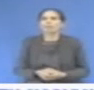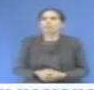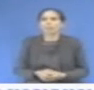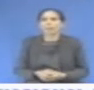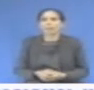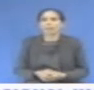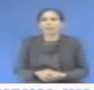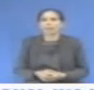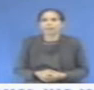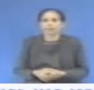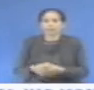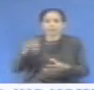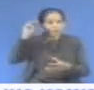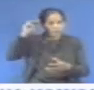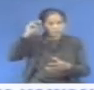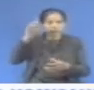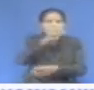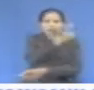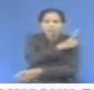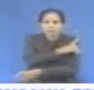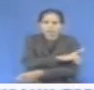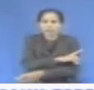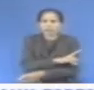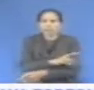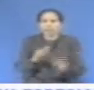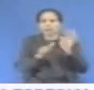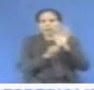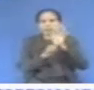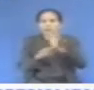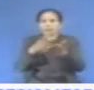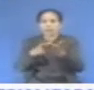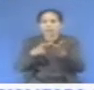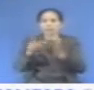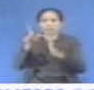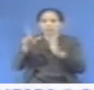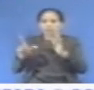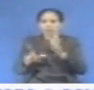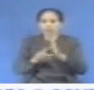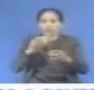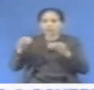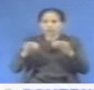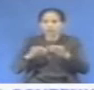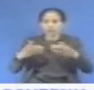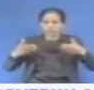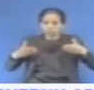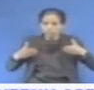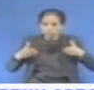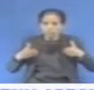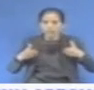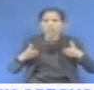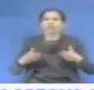Foi na Lesne, ministro de Defesa Filomeno Paixão apresenta no projeto de decreto-lei com a criação do